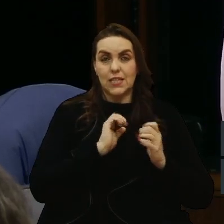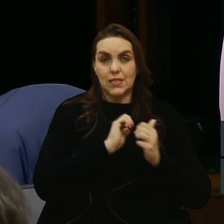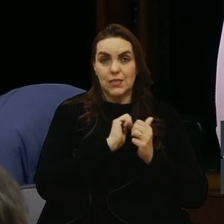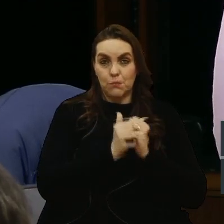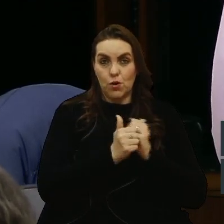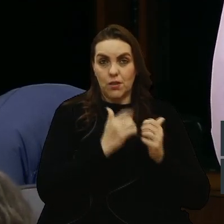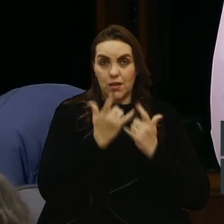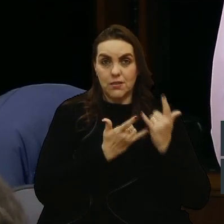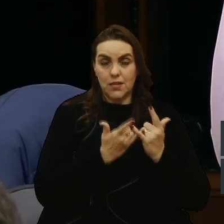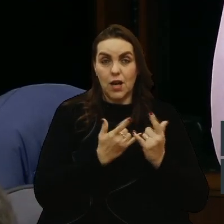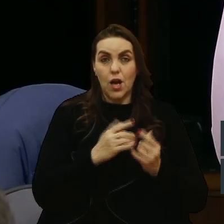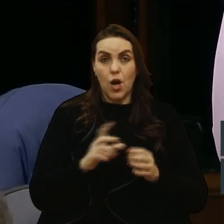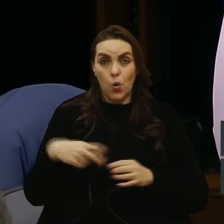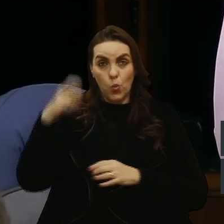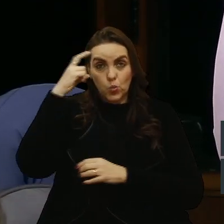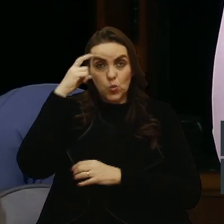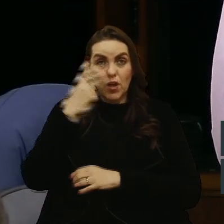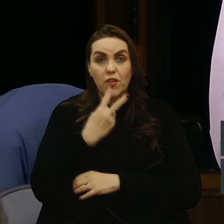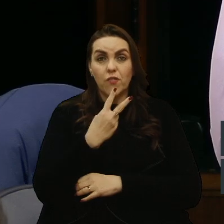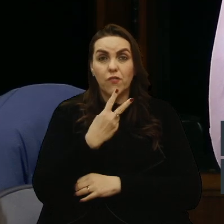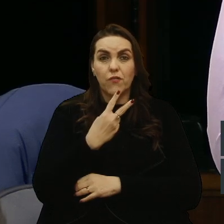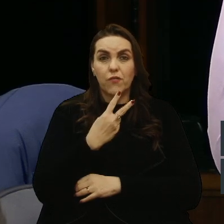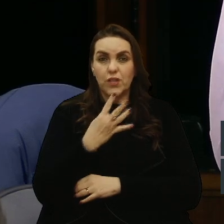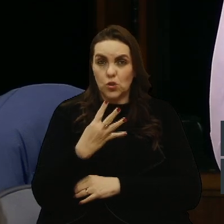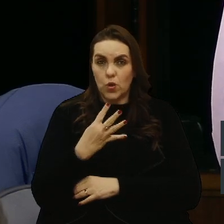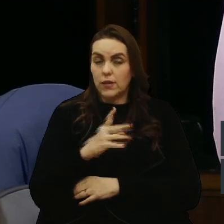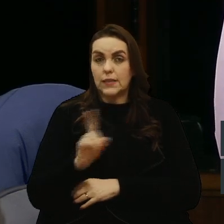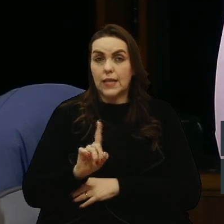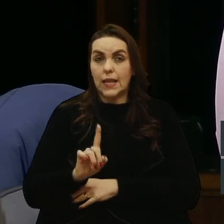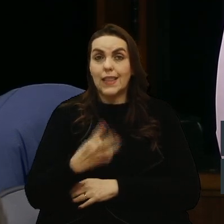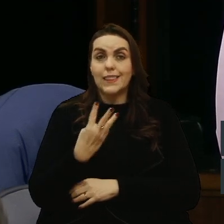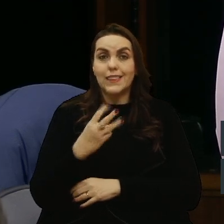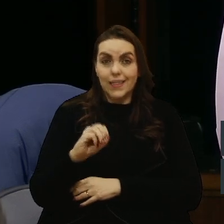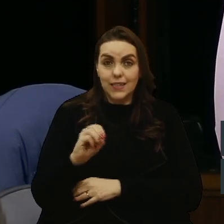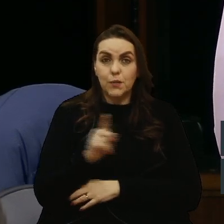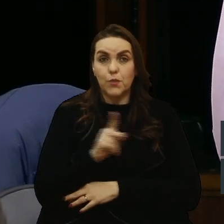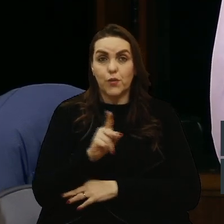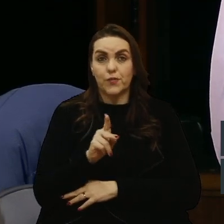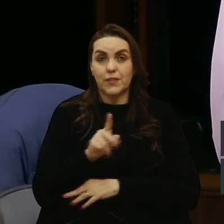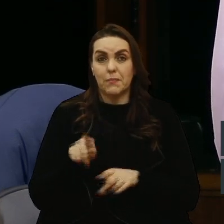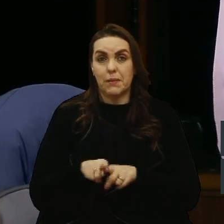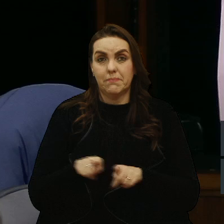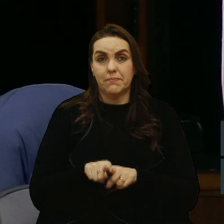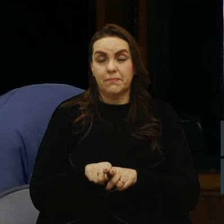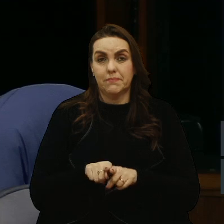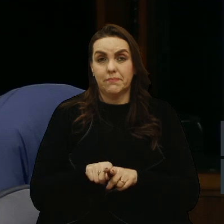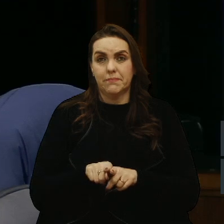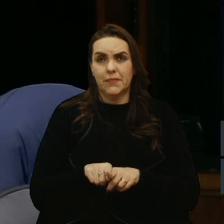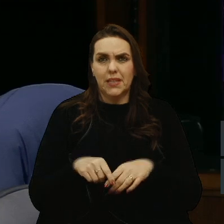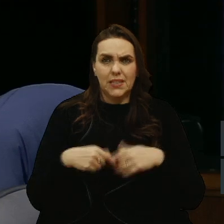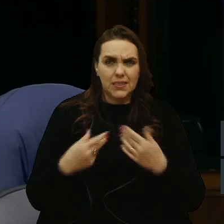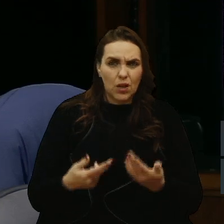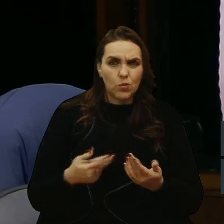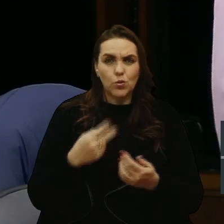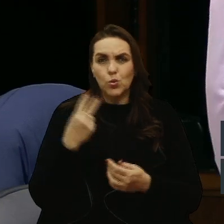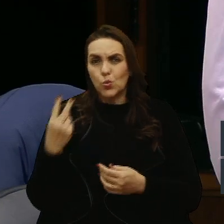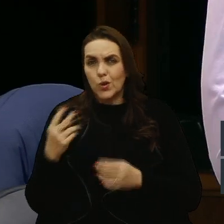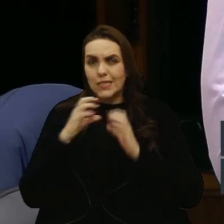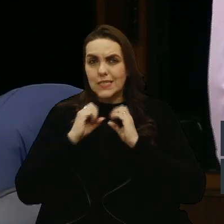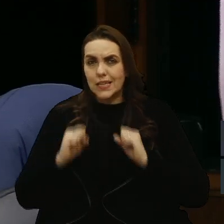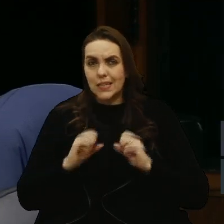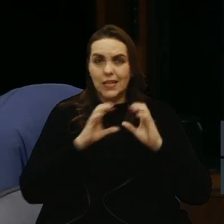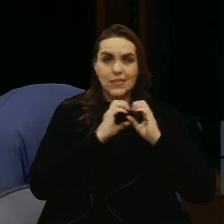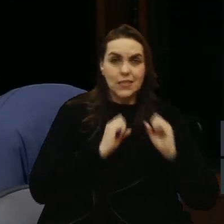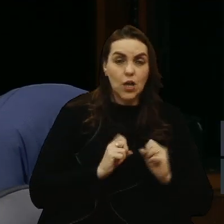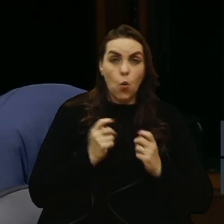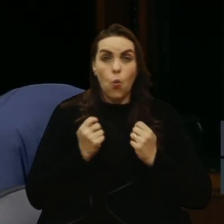são 24 professores. Aliás, na cultura são 30 também. Então, são duas secretarias que têm